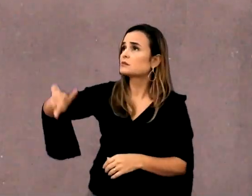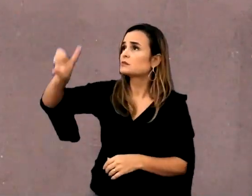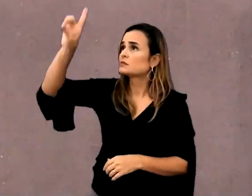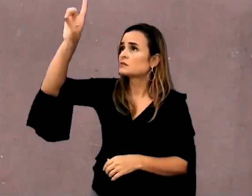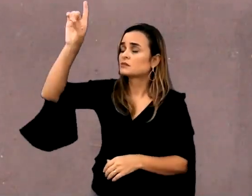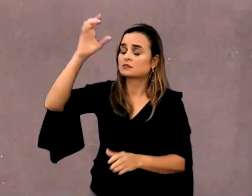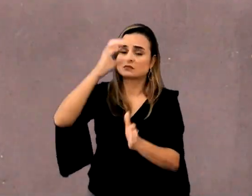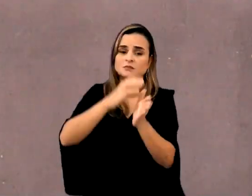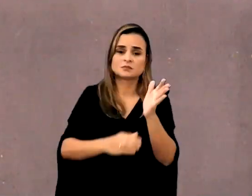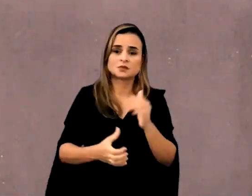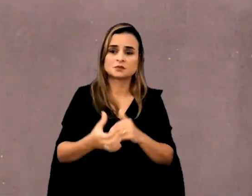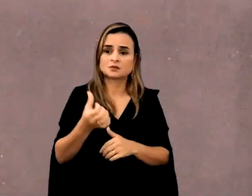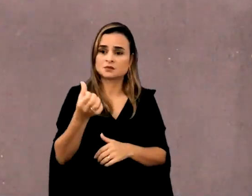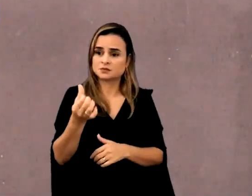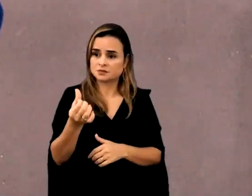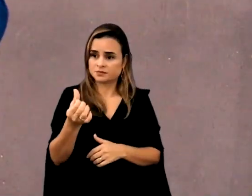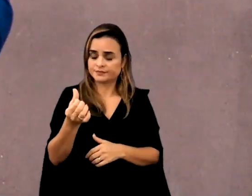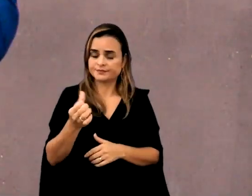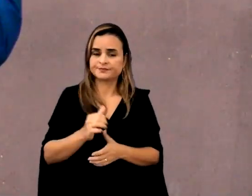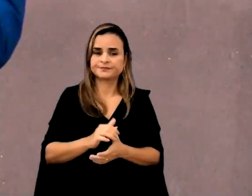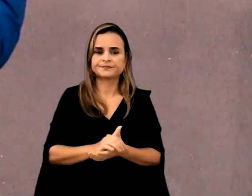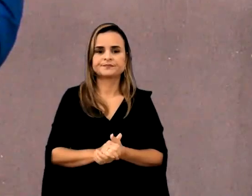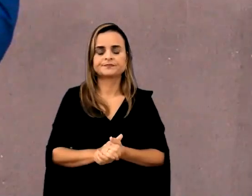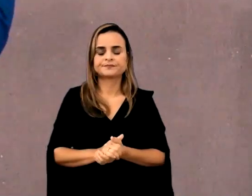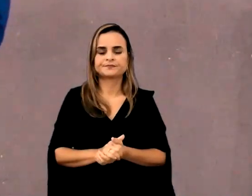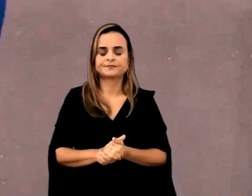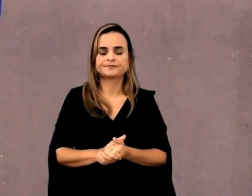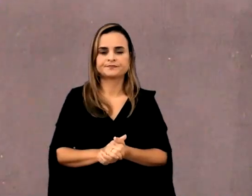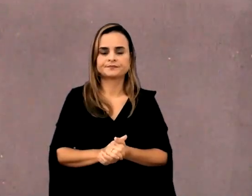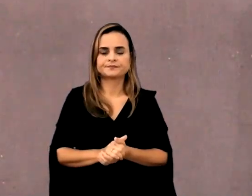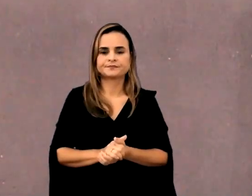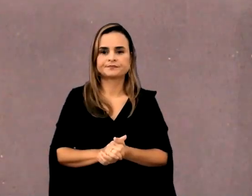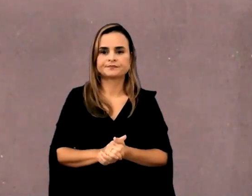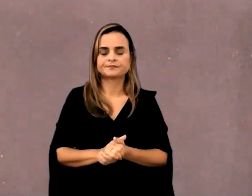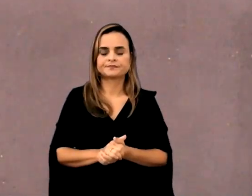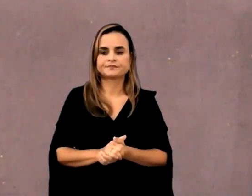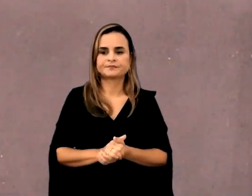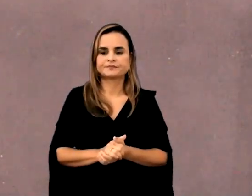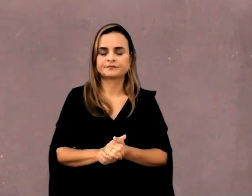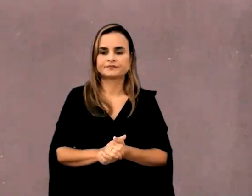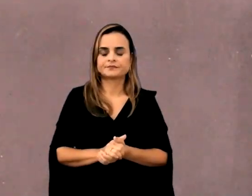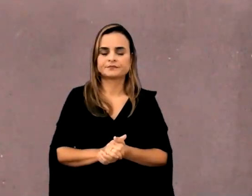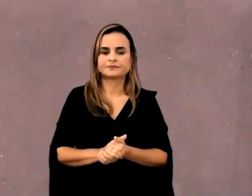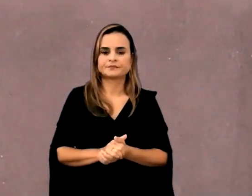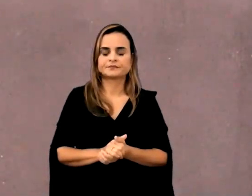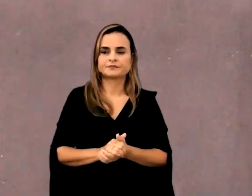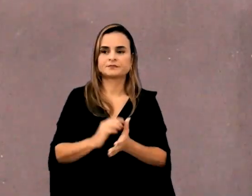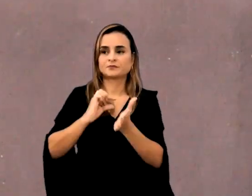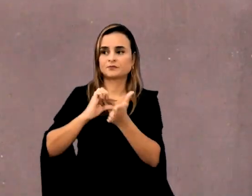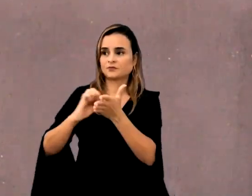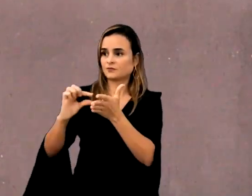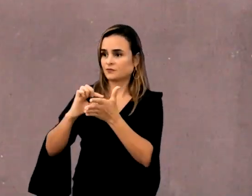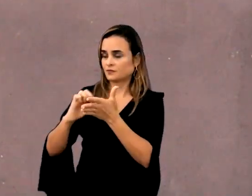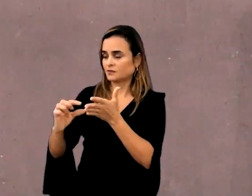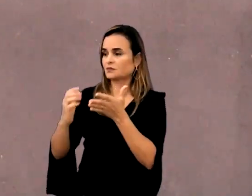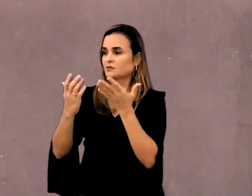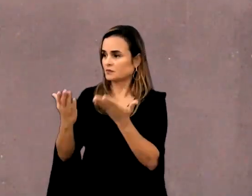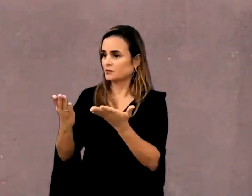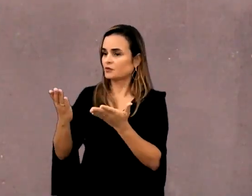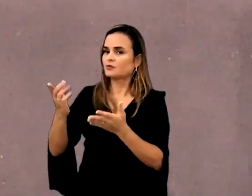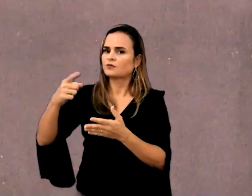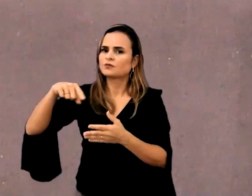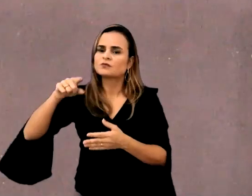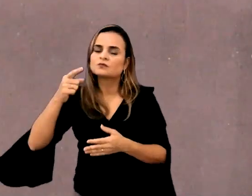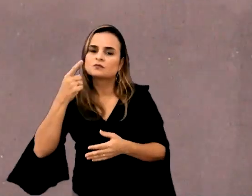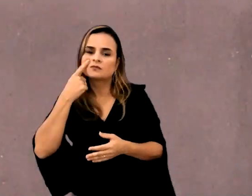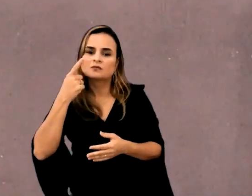6, né? E antes de a gente chegar nesses versículos que eu citei para os irmãos aí, volta aí só